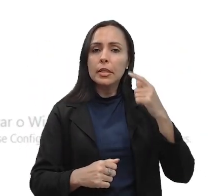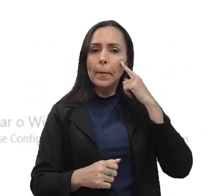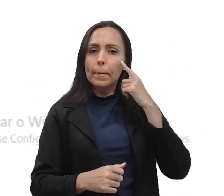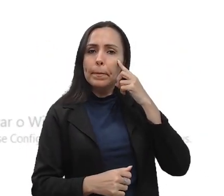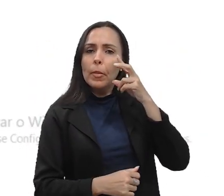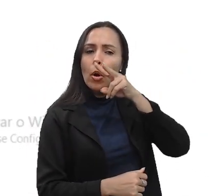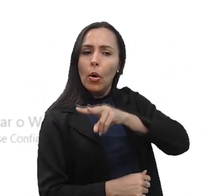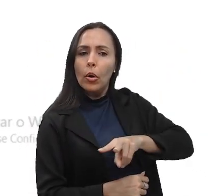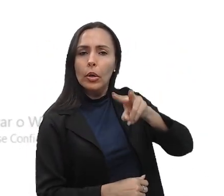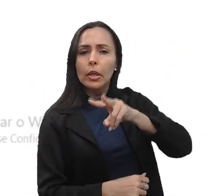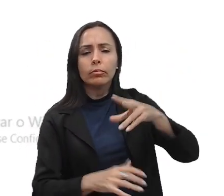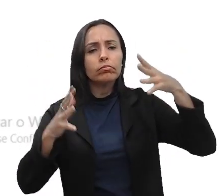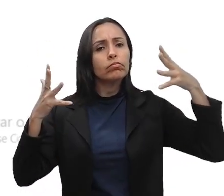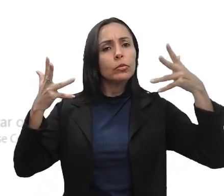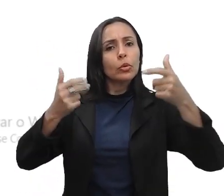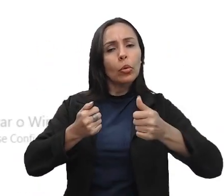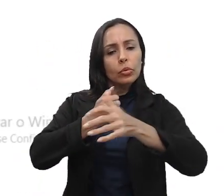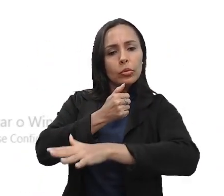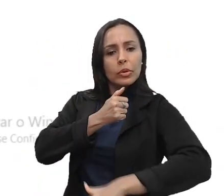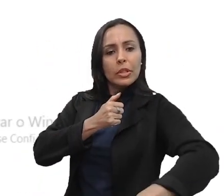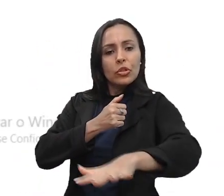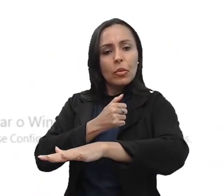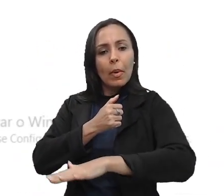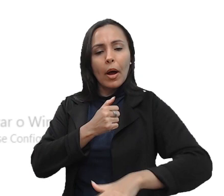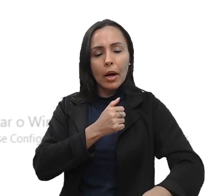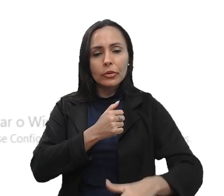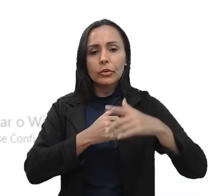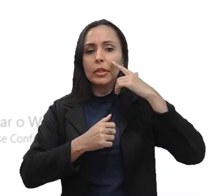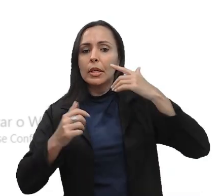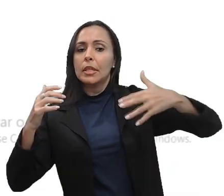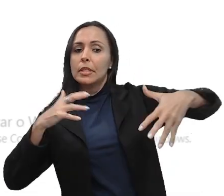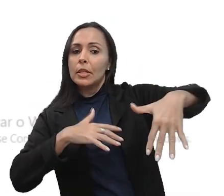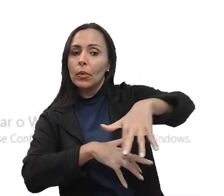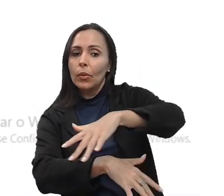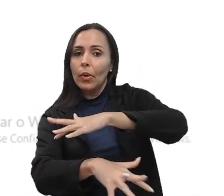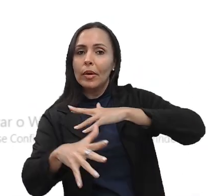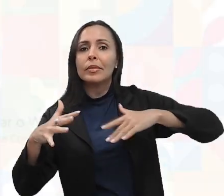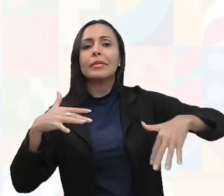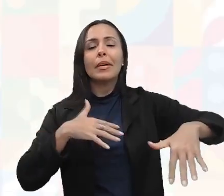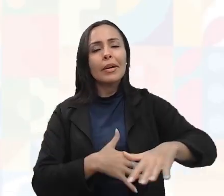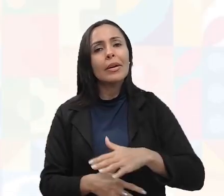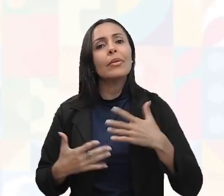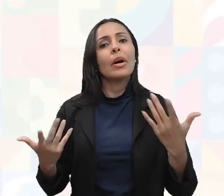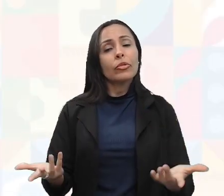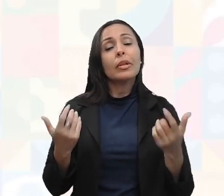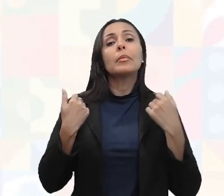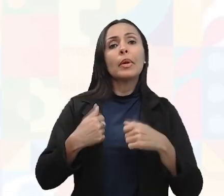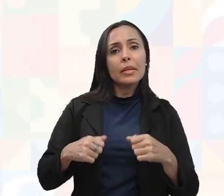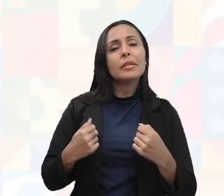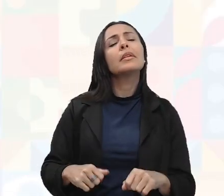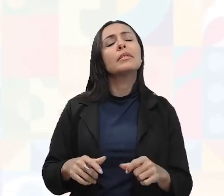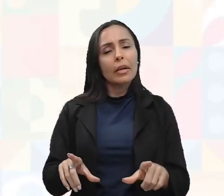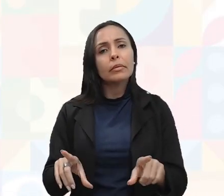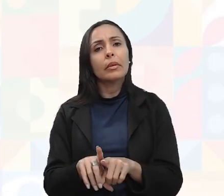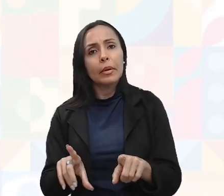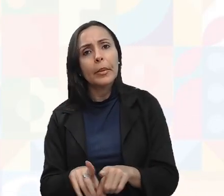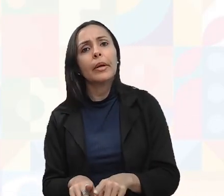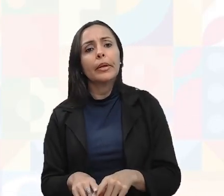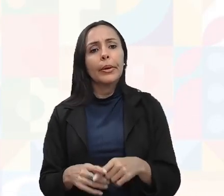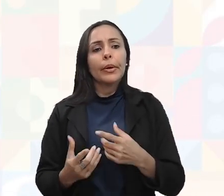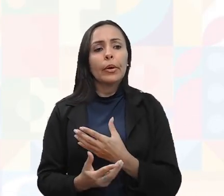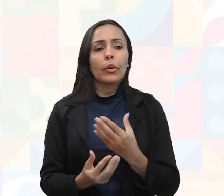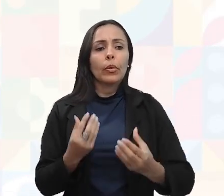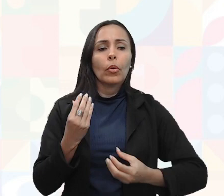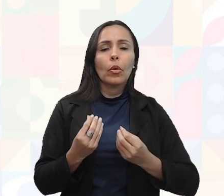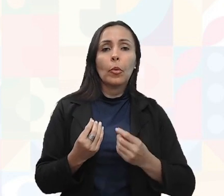bem todos os espaços de circulação desse mobiliário, né? A gente precisa também, assim como a